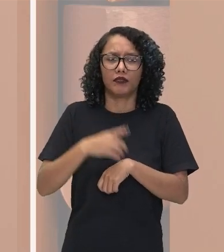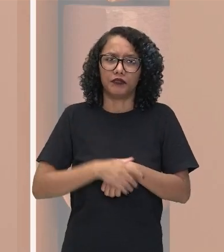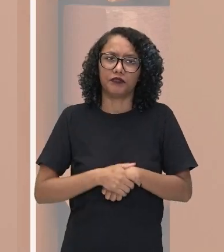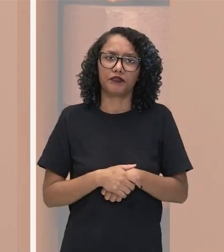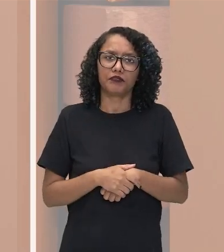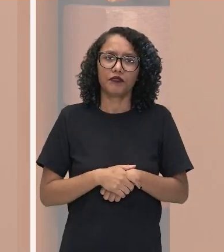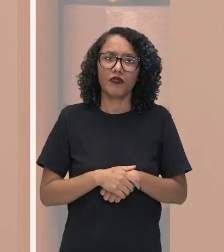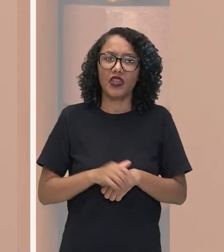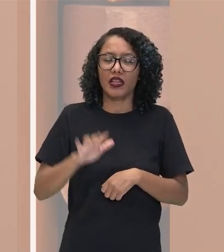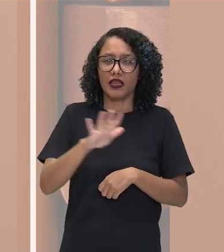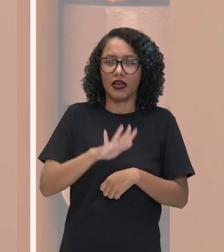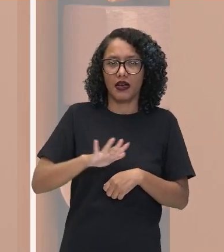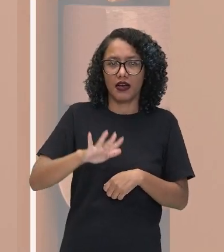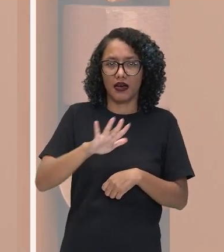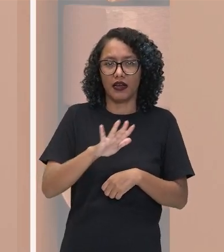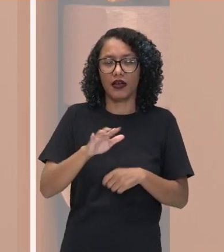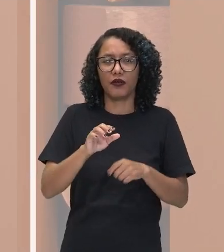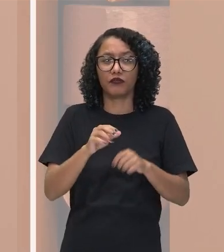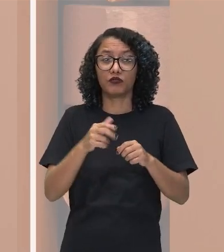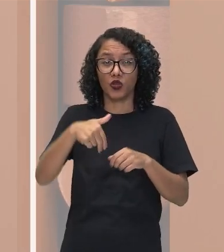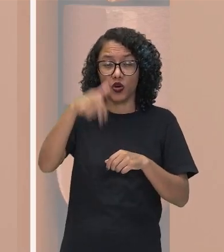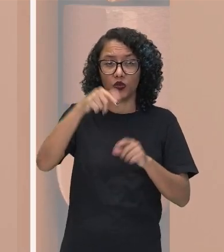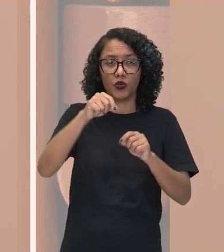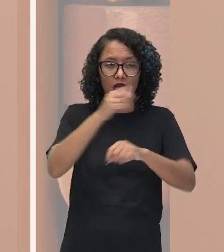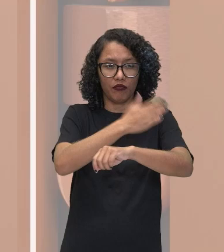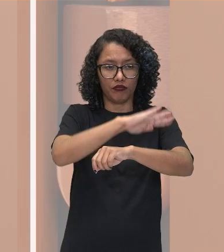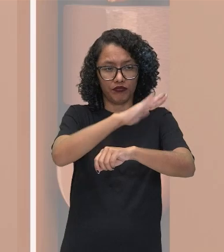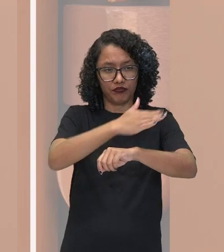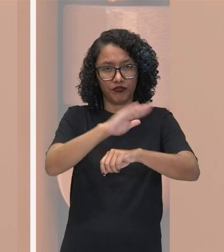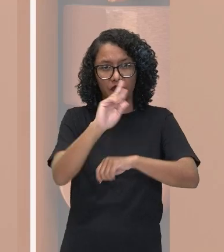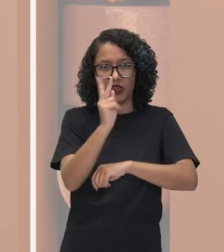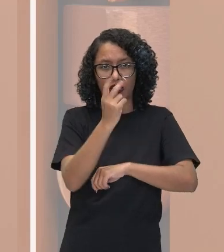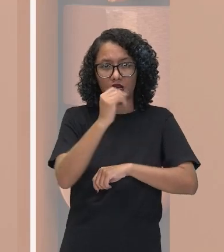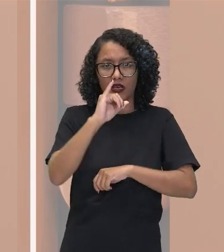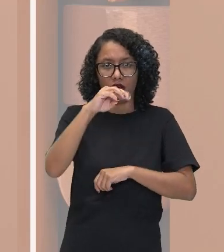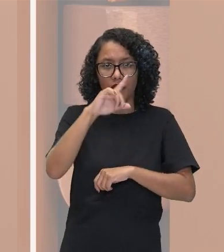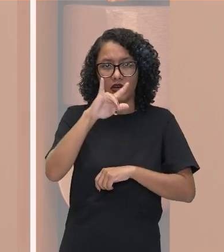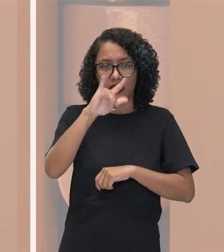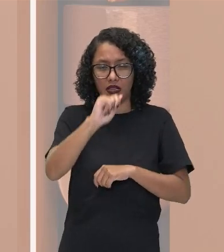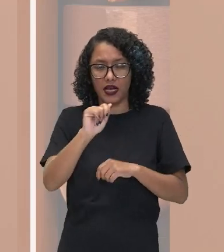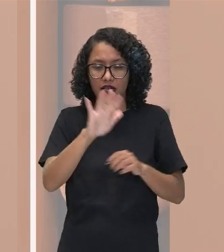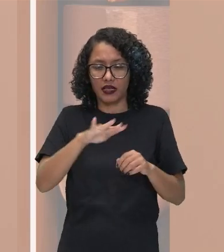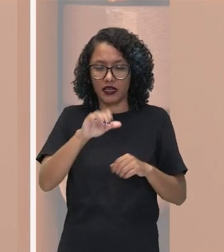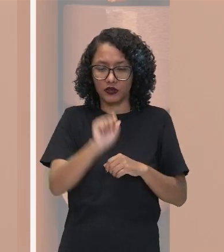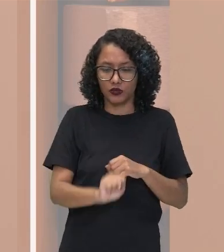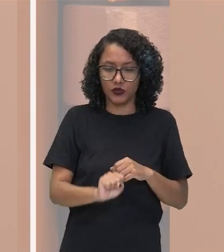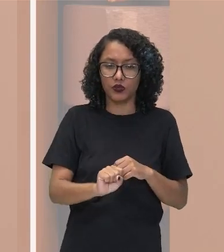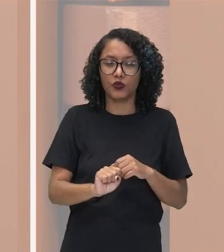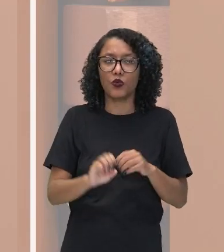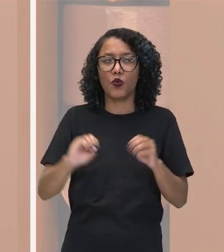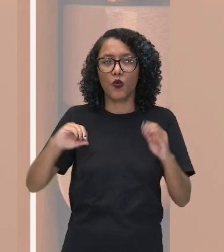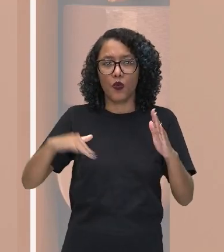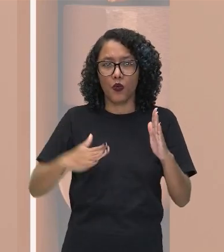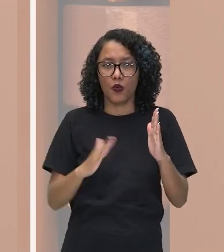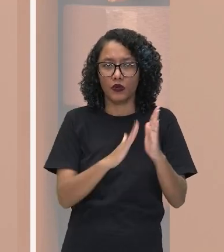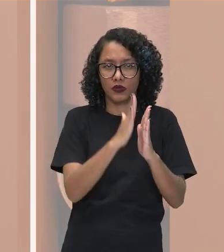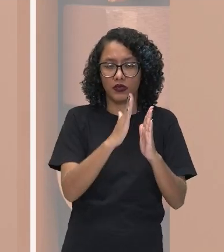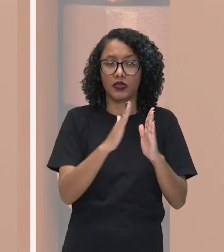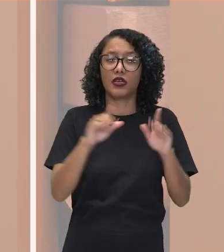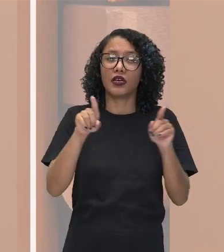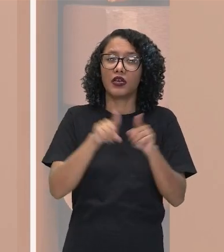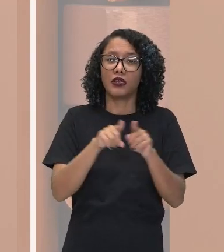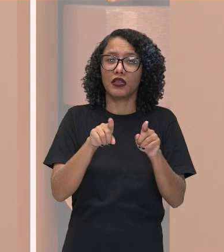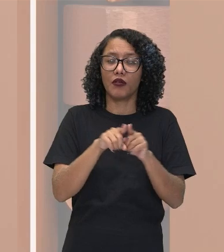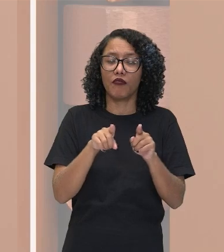o norte, a Cordilheira do Himalaia, ao sul, o Oceano Índico e também a sudoeste, ou a gente vai